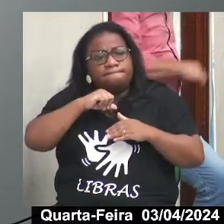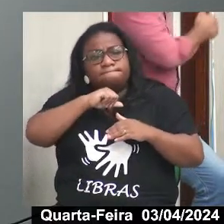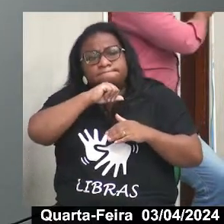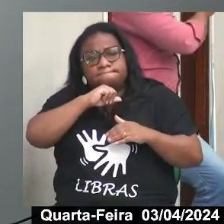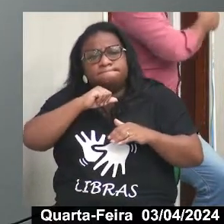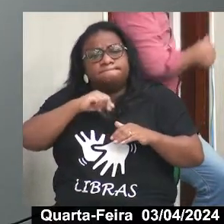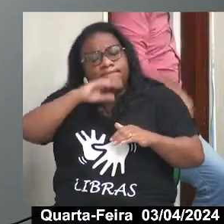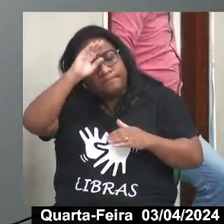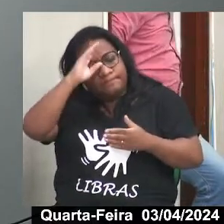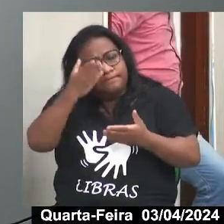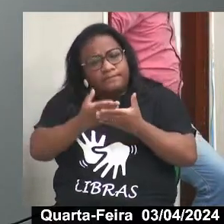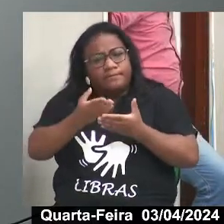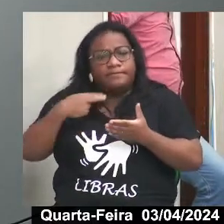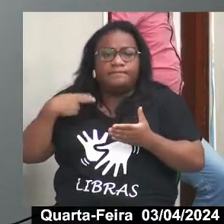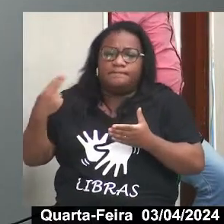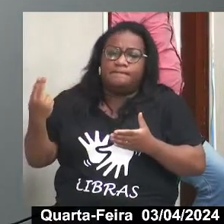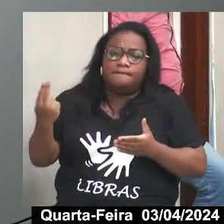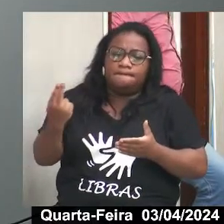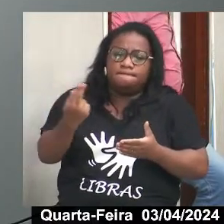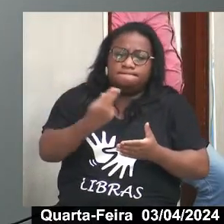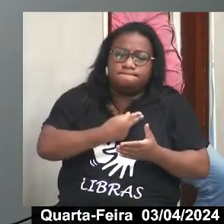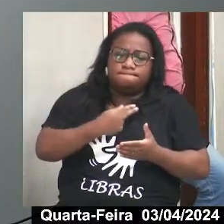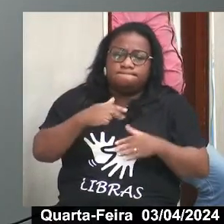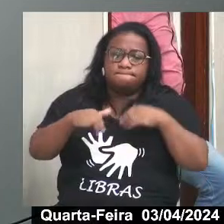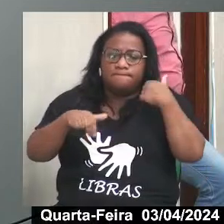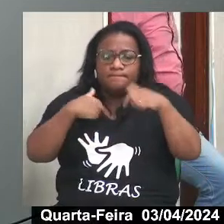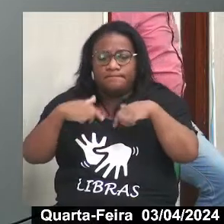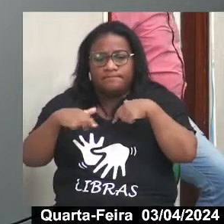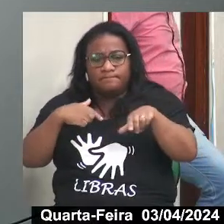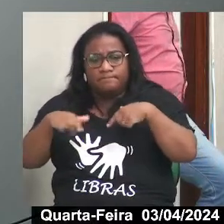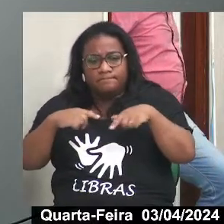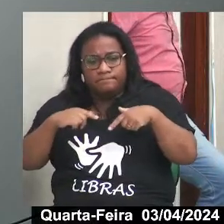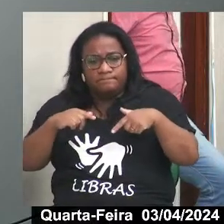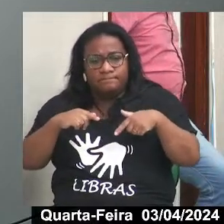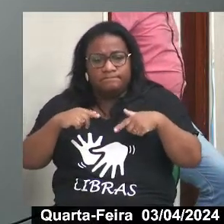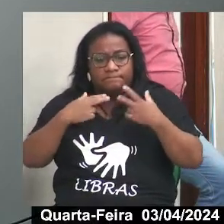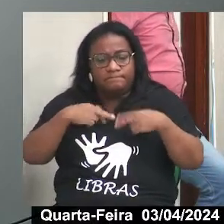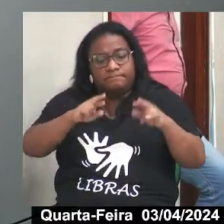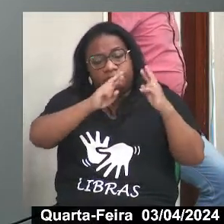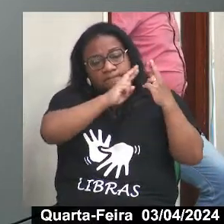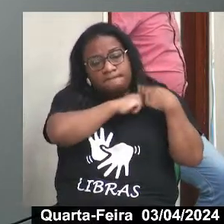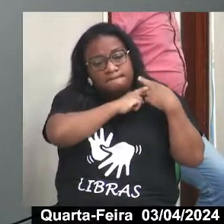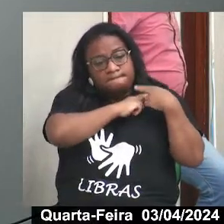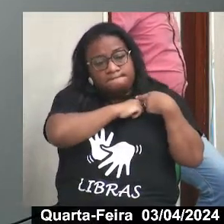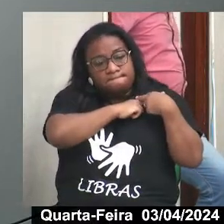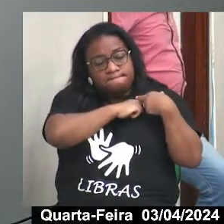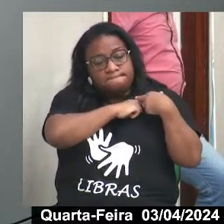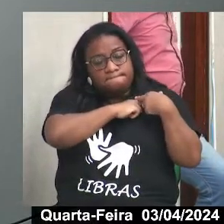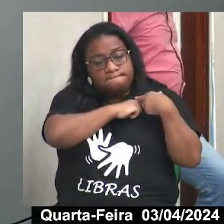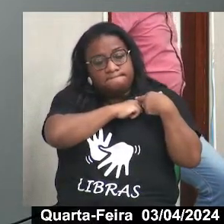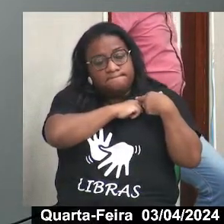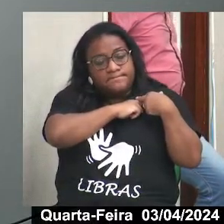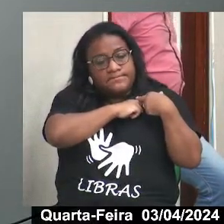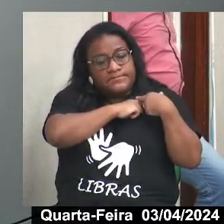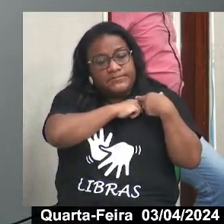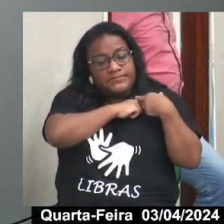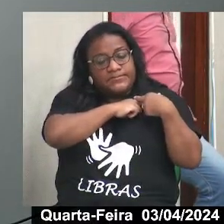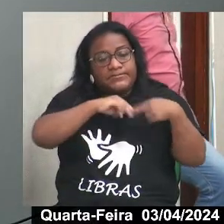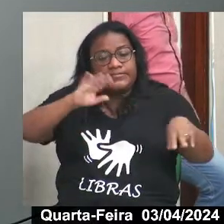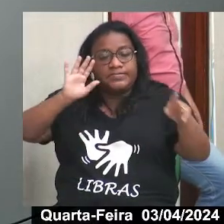né, ter essa confiança no nosso trabalho. É uma pauta que eu tenho muito orgulho e muita responsabilidade, né?